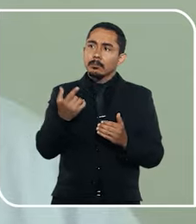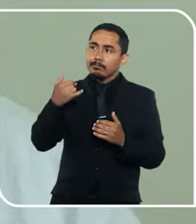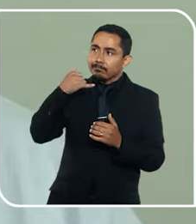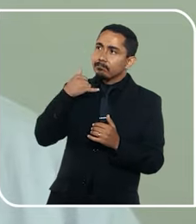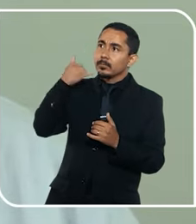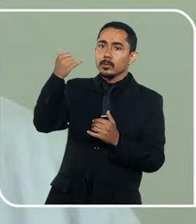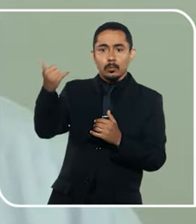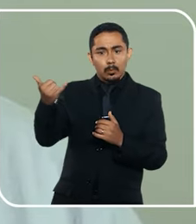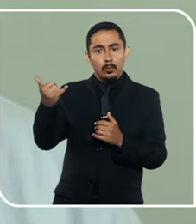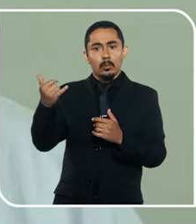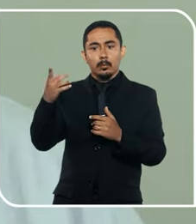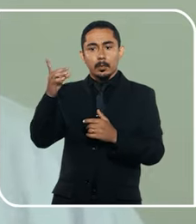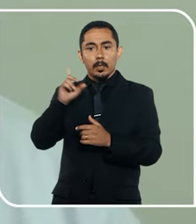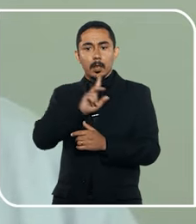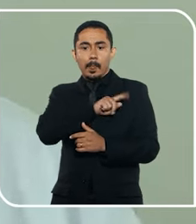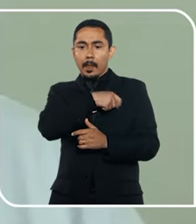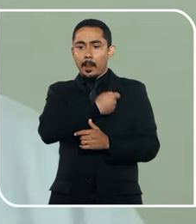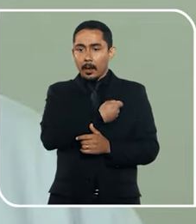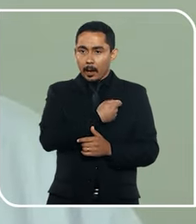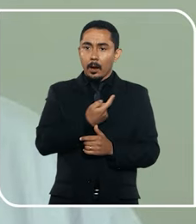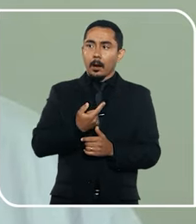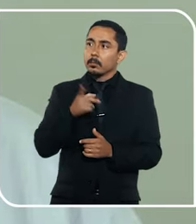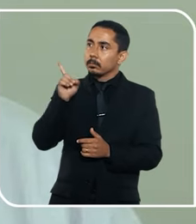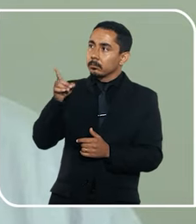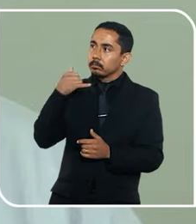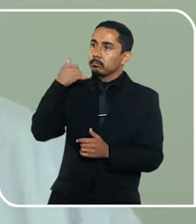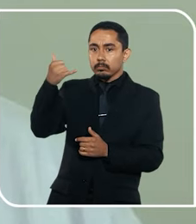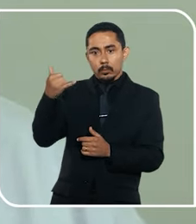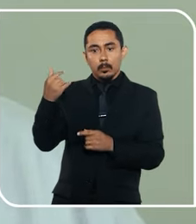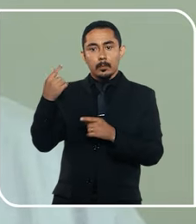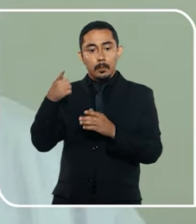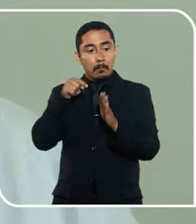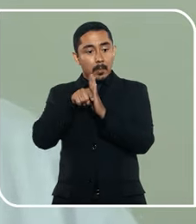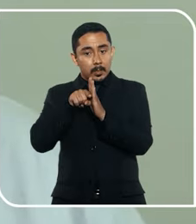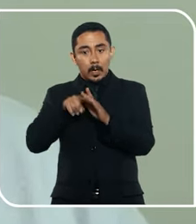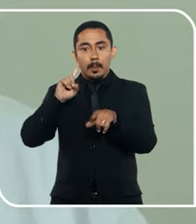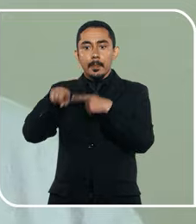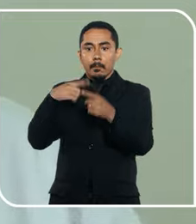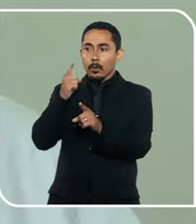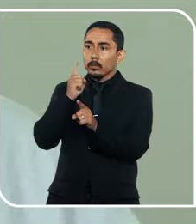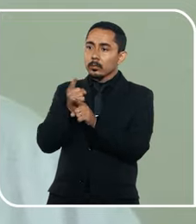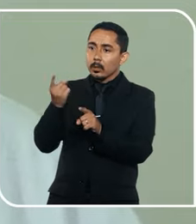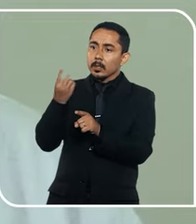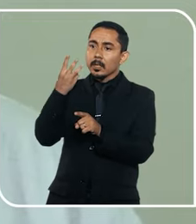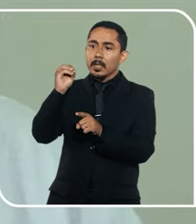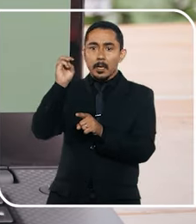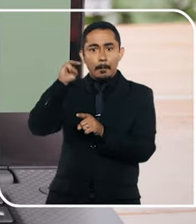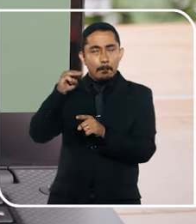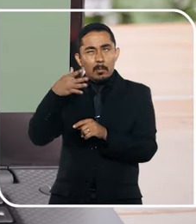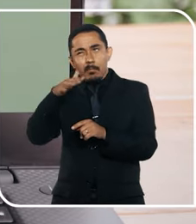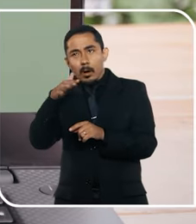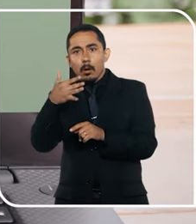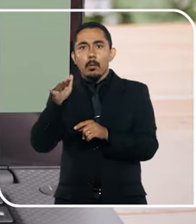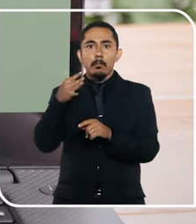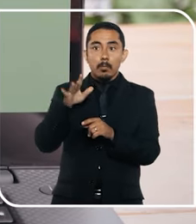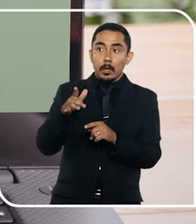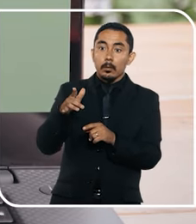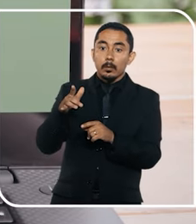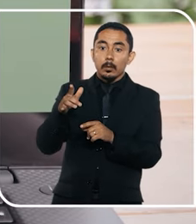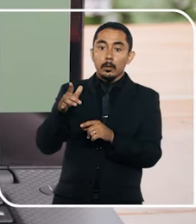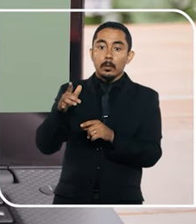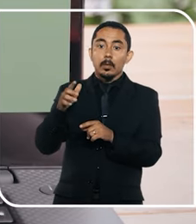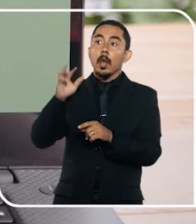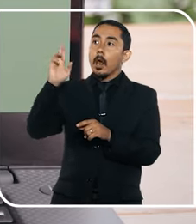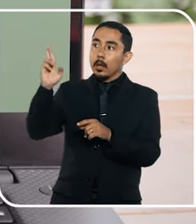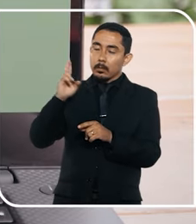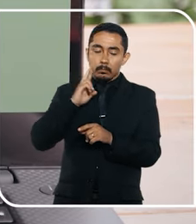em contato com um delegado, alguma coisa assim. Fizeram uma pesquisa, depois de meia hora, cerca de meia hora